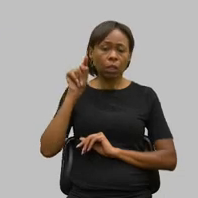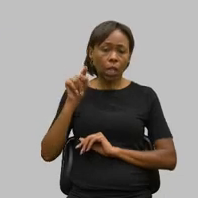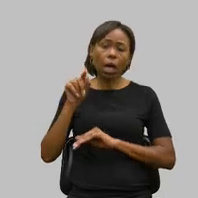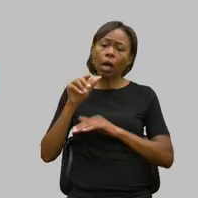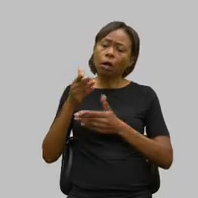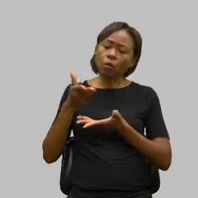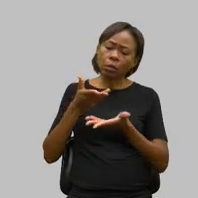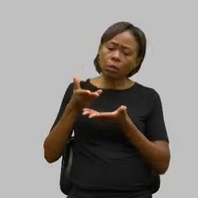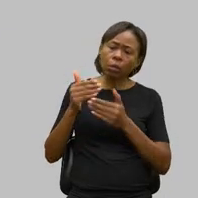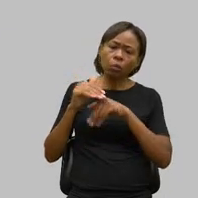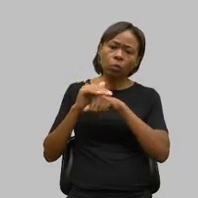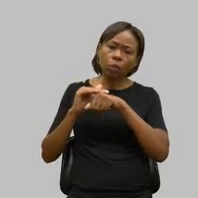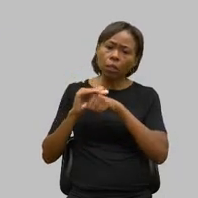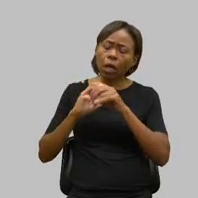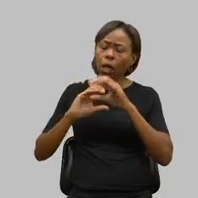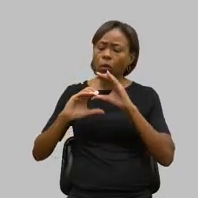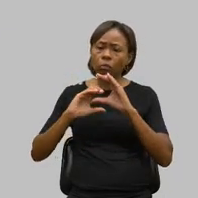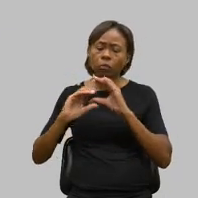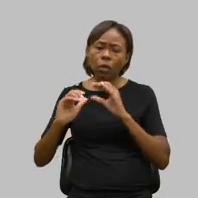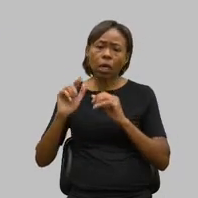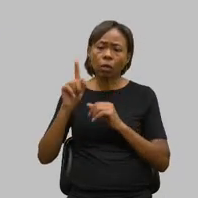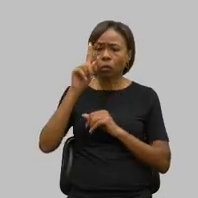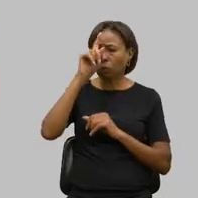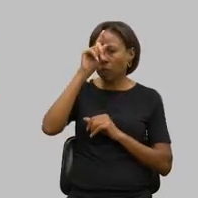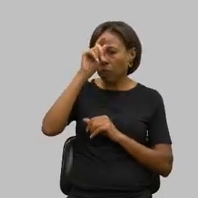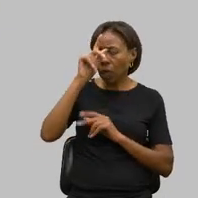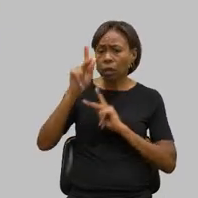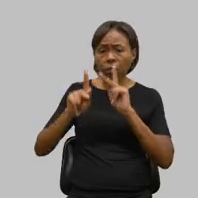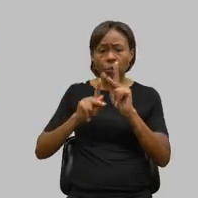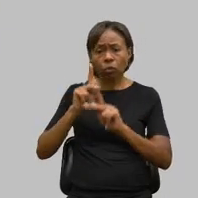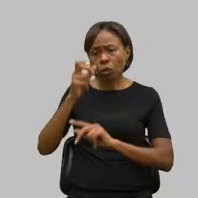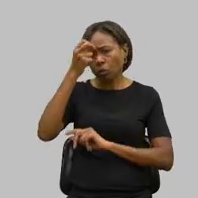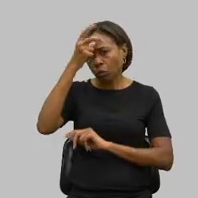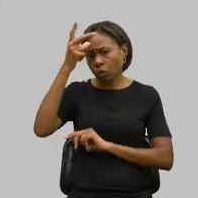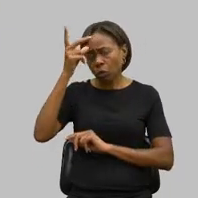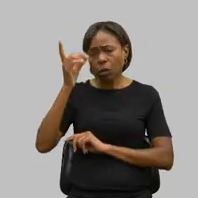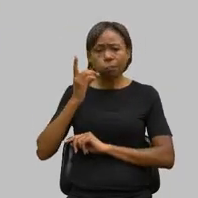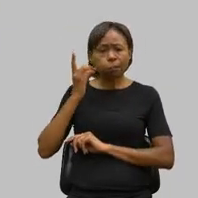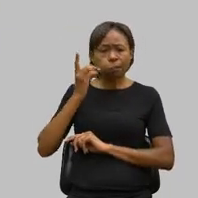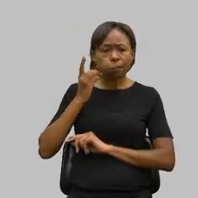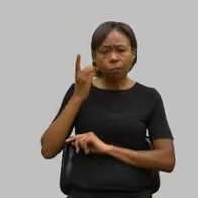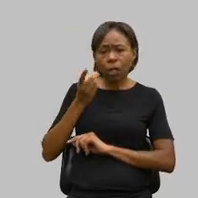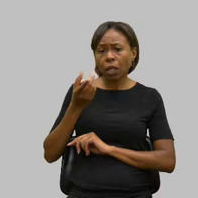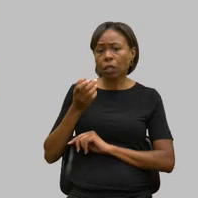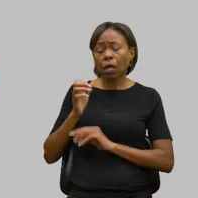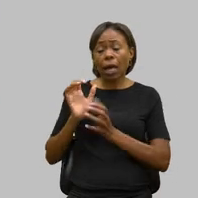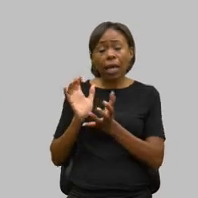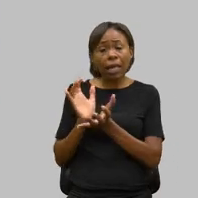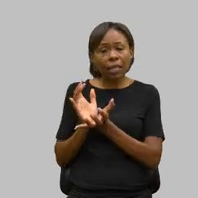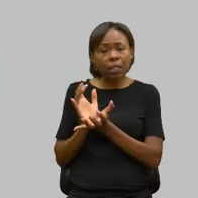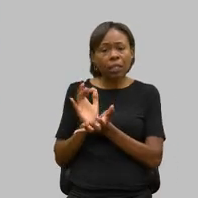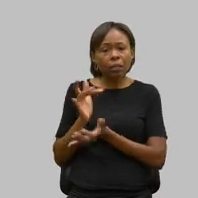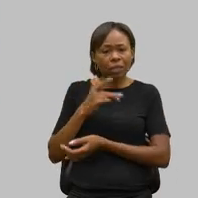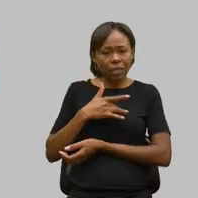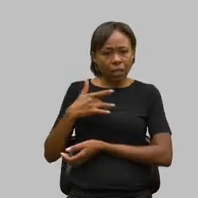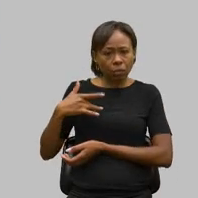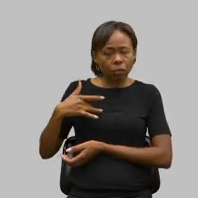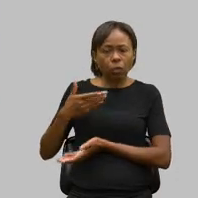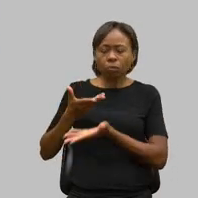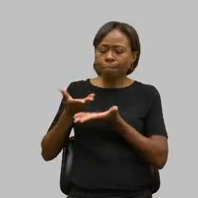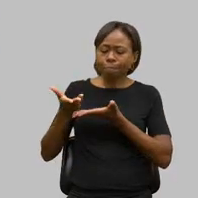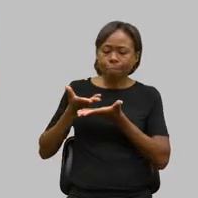conversarem juntamente com o deputado que lá representa, com o prefeito, com a equipe de saúde do município. Então, ele vai muito além do que